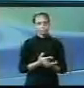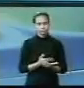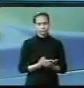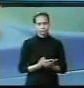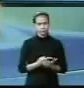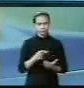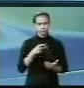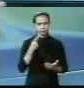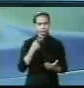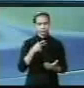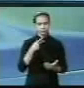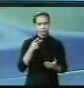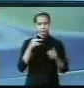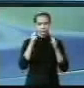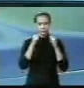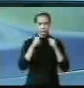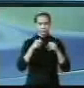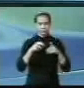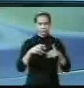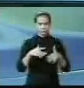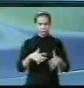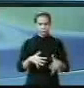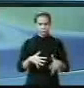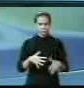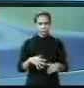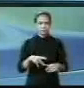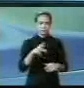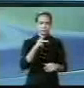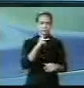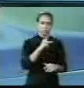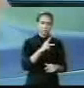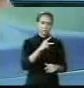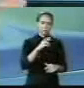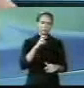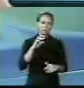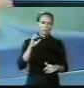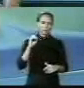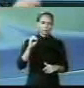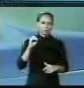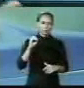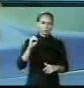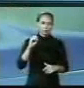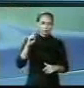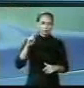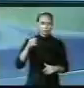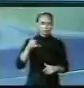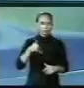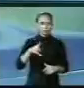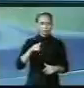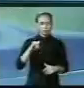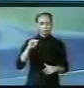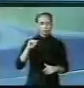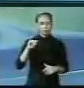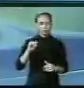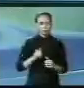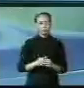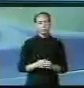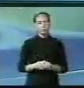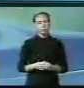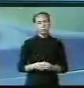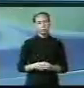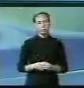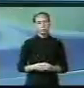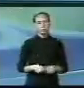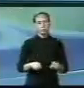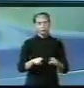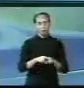falar sobre os conceitos principais a respeito do proxy, o que é, para que serve, como funciona, como podemos utilizá-lo, e